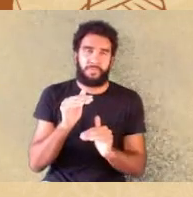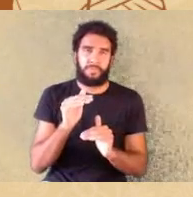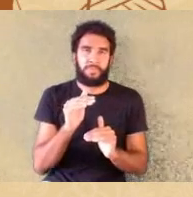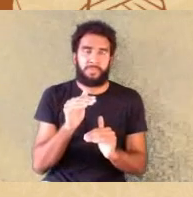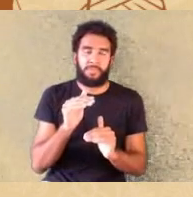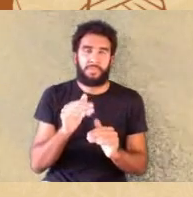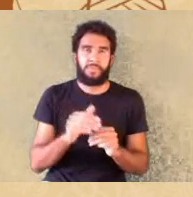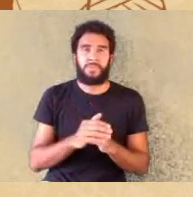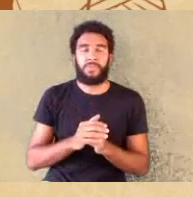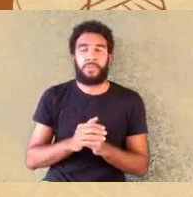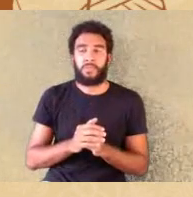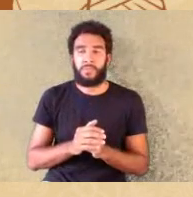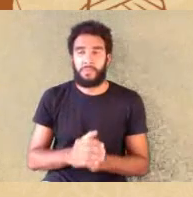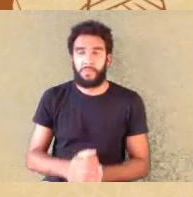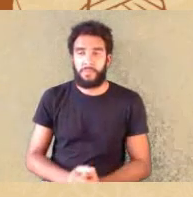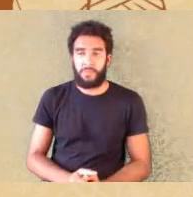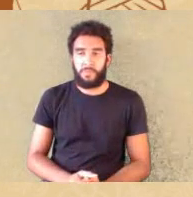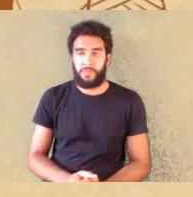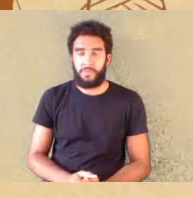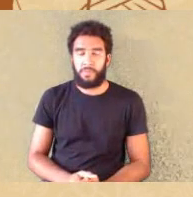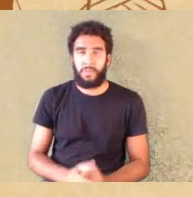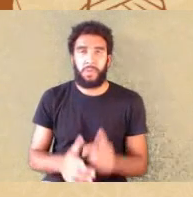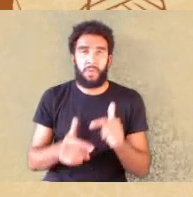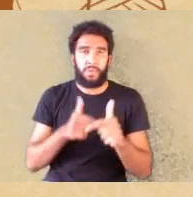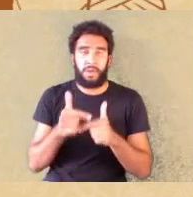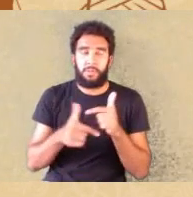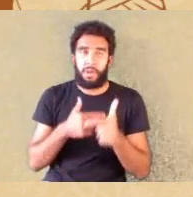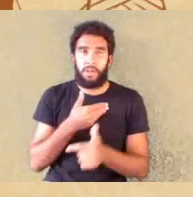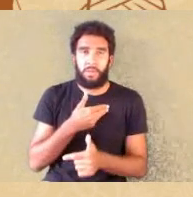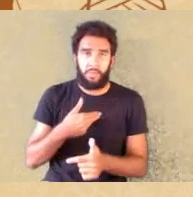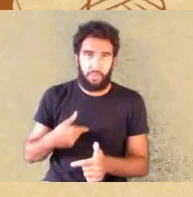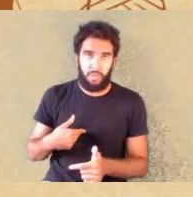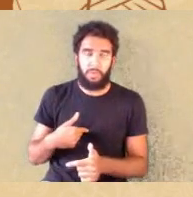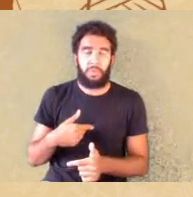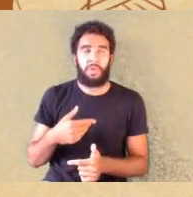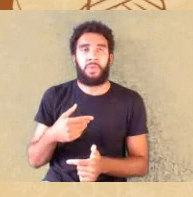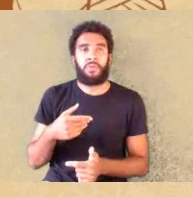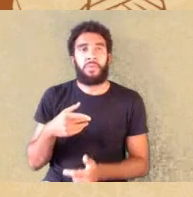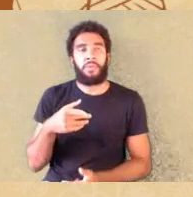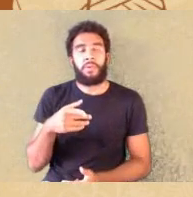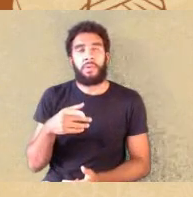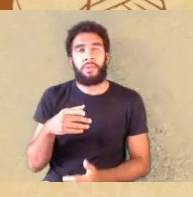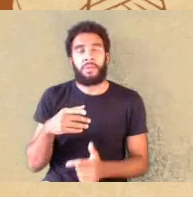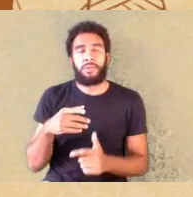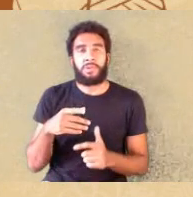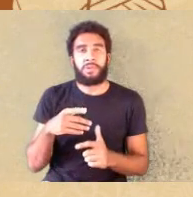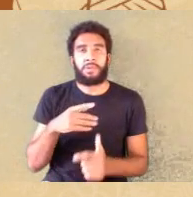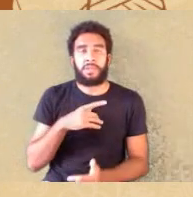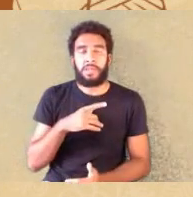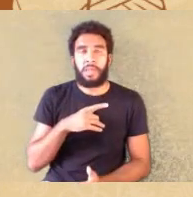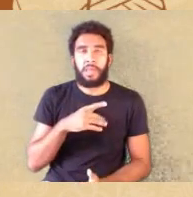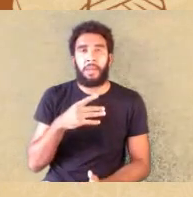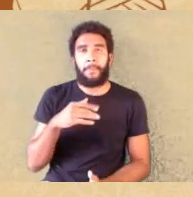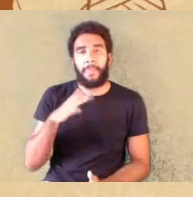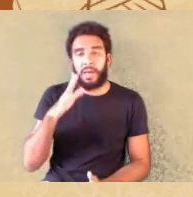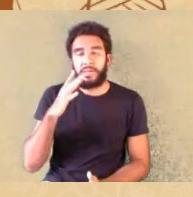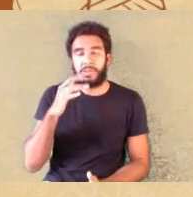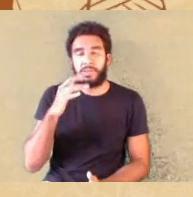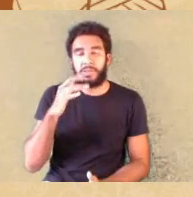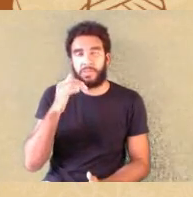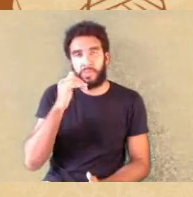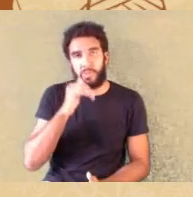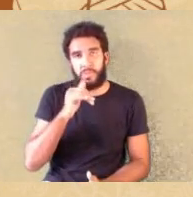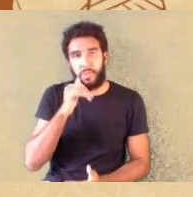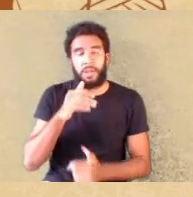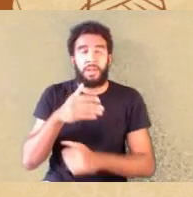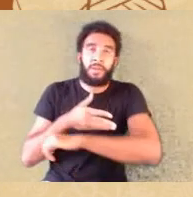ativa. O serviço público ele é mais permeável ao acesso de mulheres brancas do que, geralmente, na